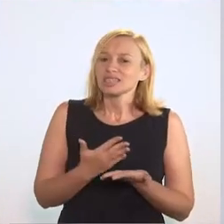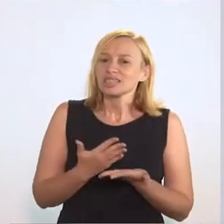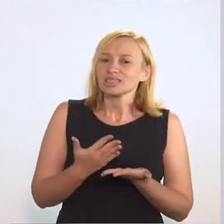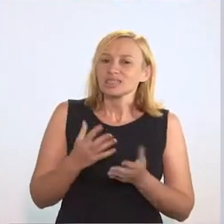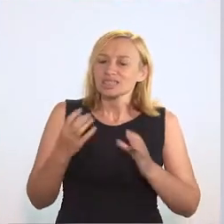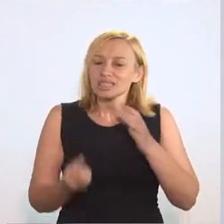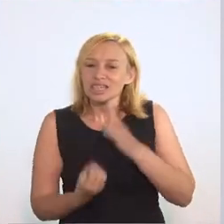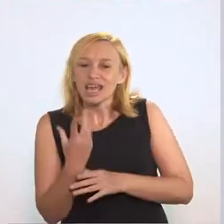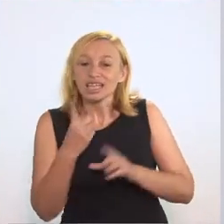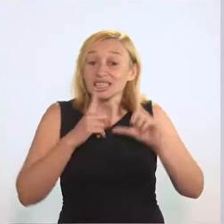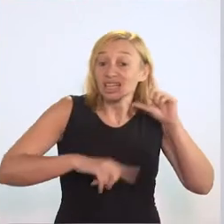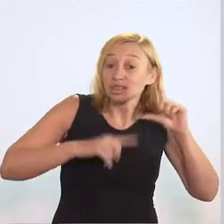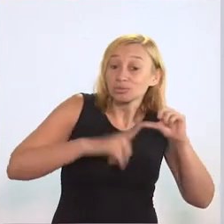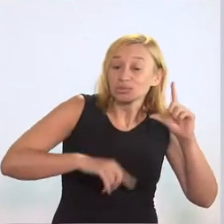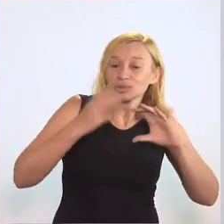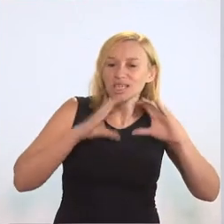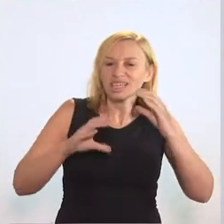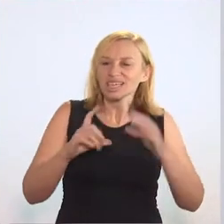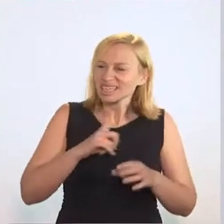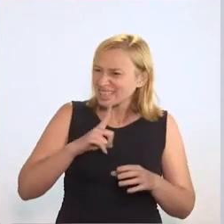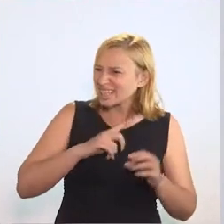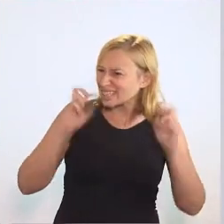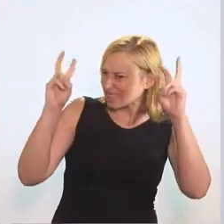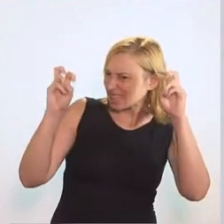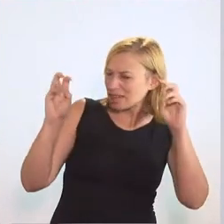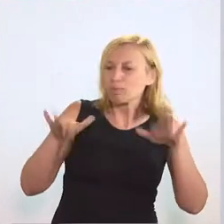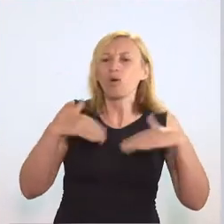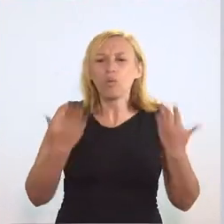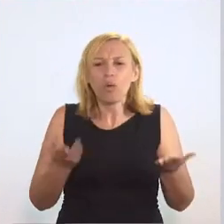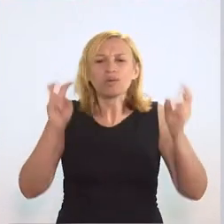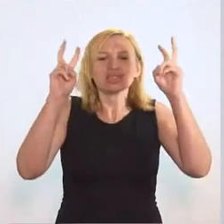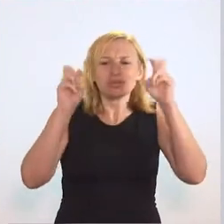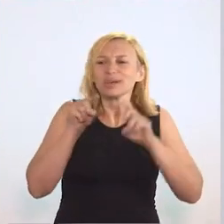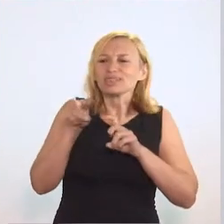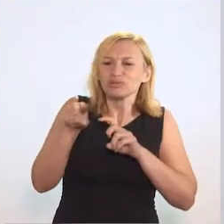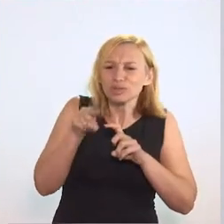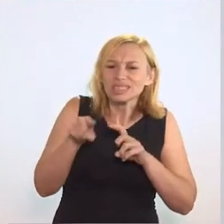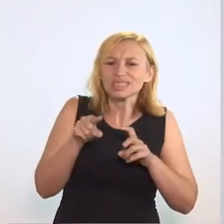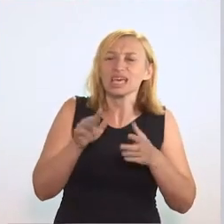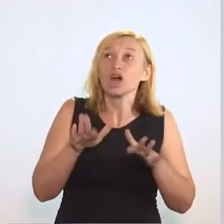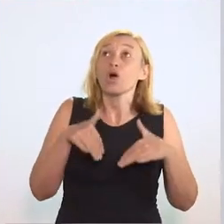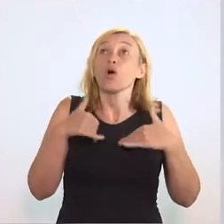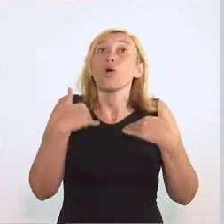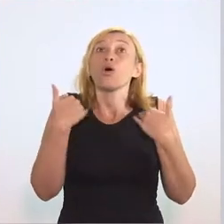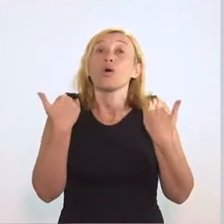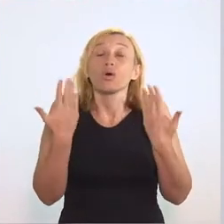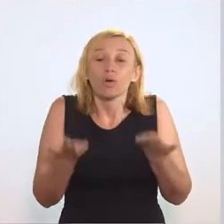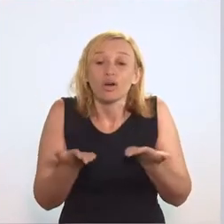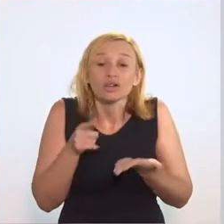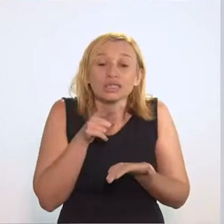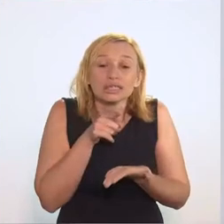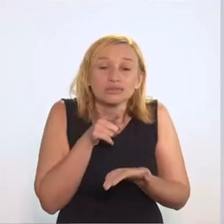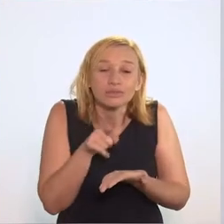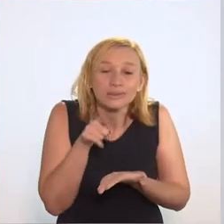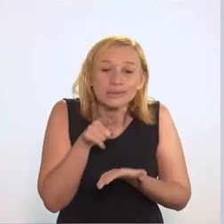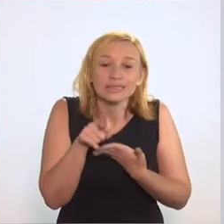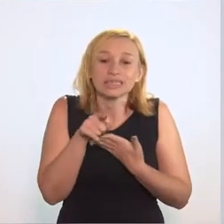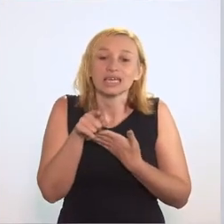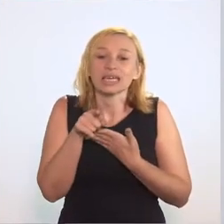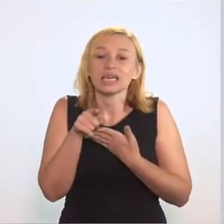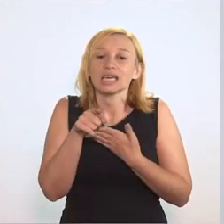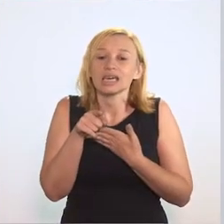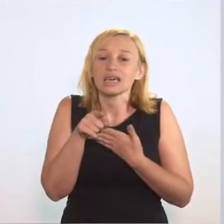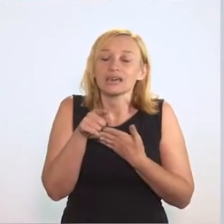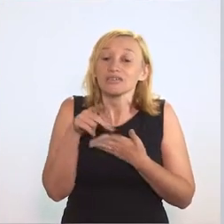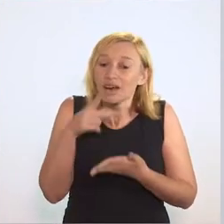nas composições, nas letras, tinha muito essa temática? Qual foi a temática que você... Ou quais foram as temáticas assim,